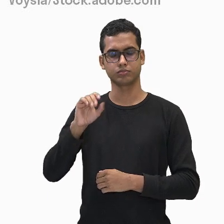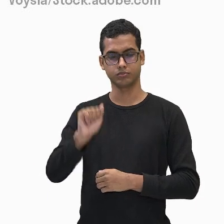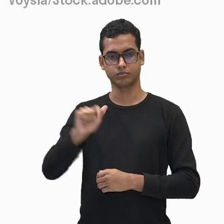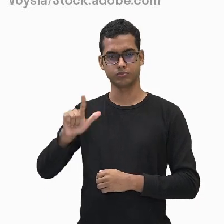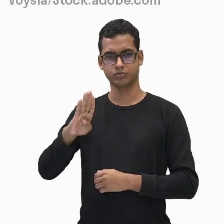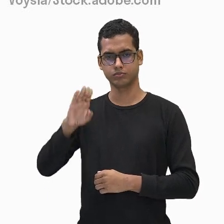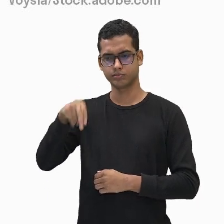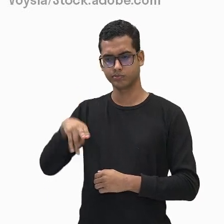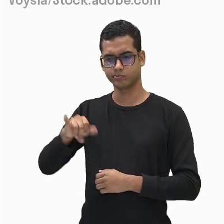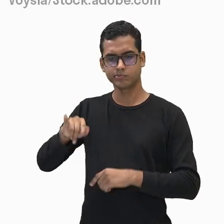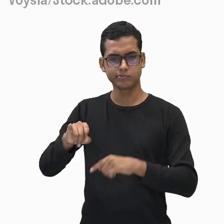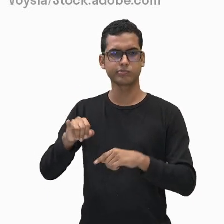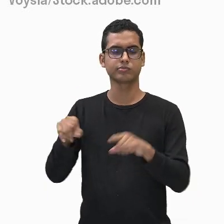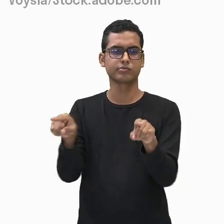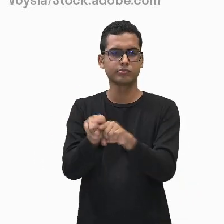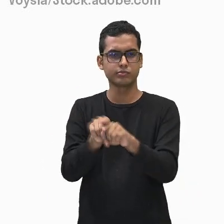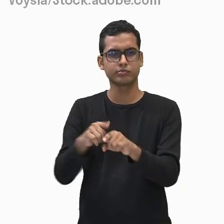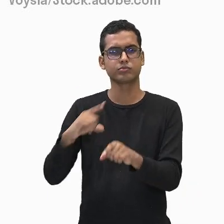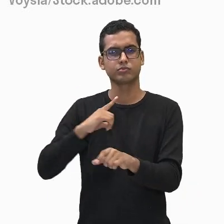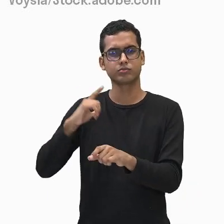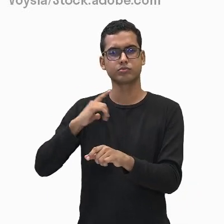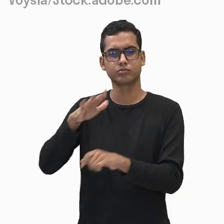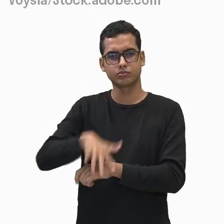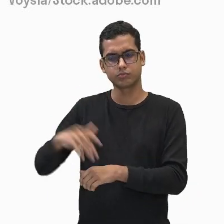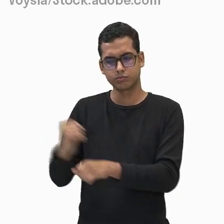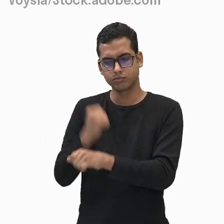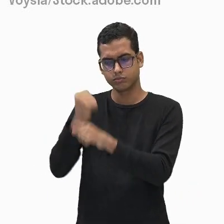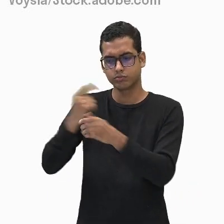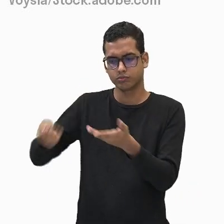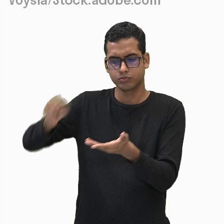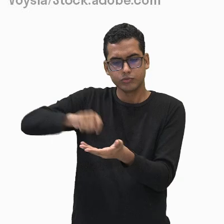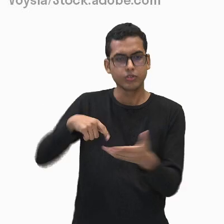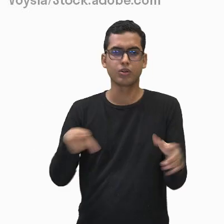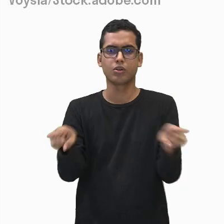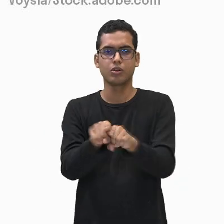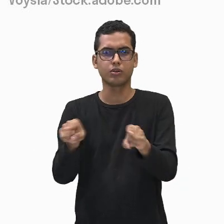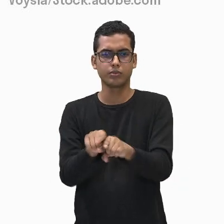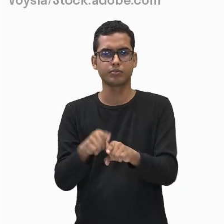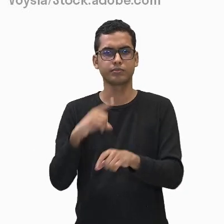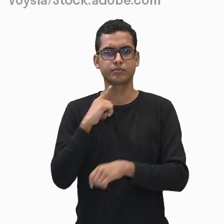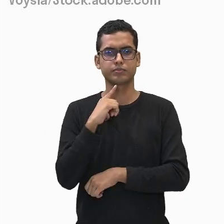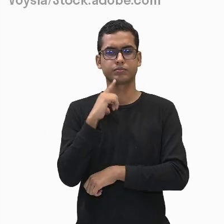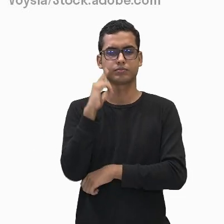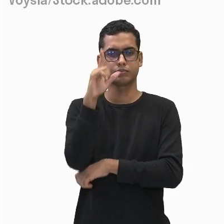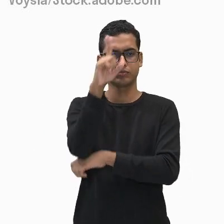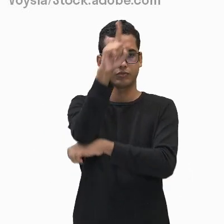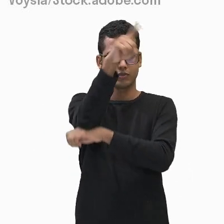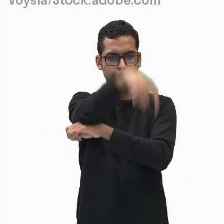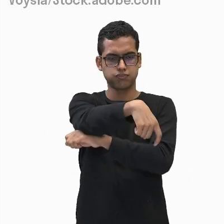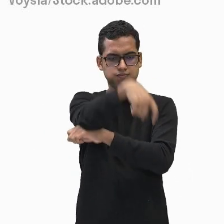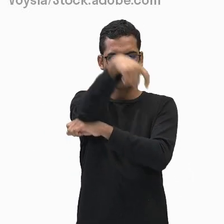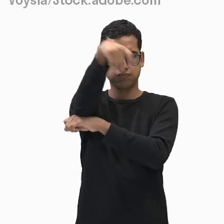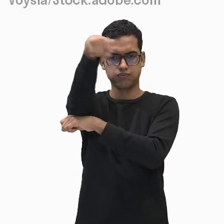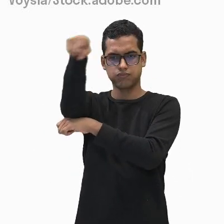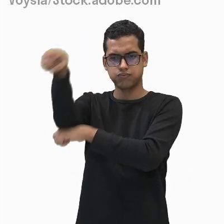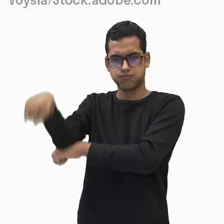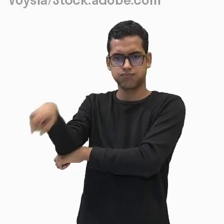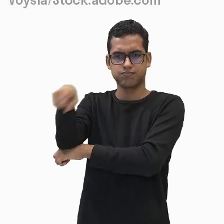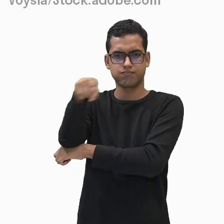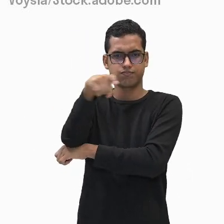o operador de grua, olha aí, que é o operador do guindaste. Alguém precisa fazer esse trabalho,